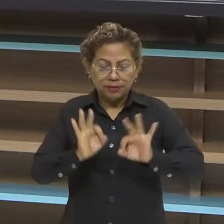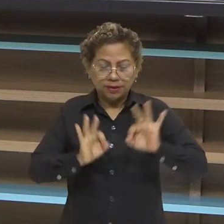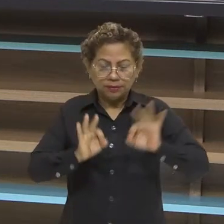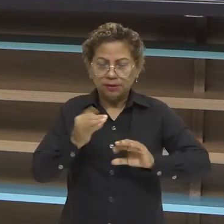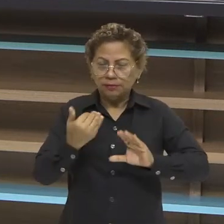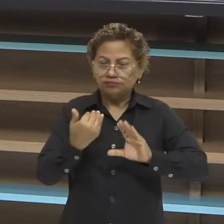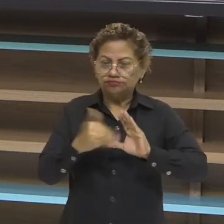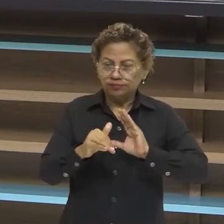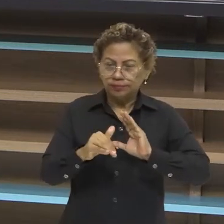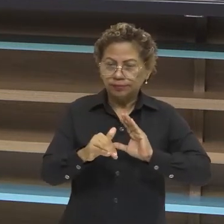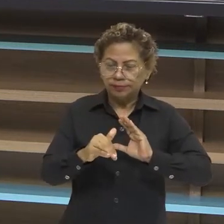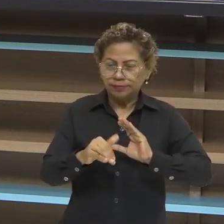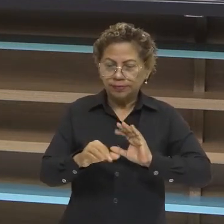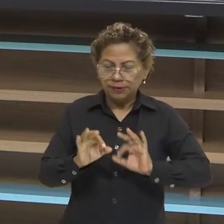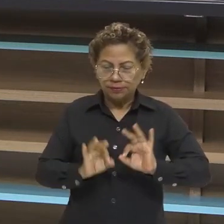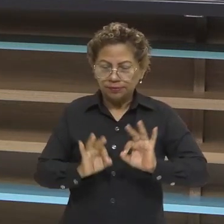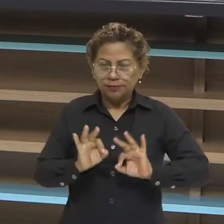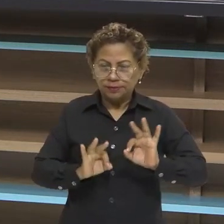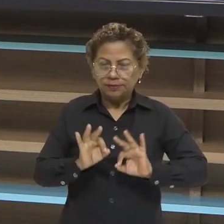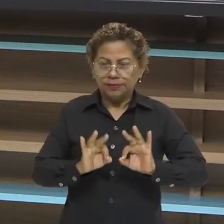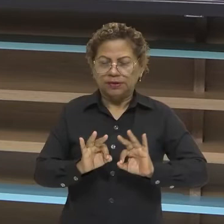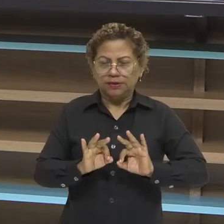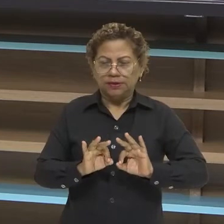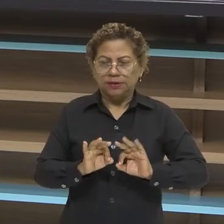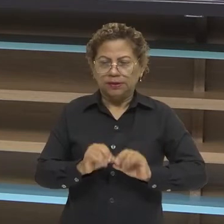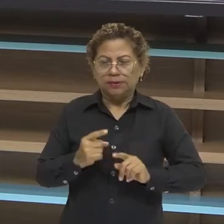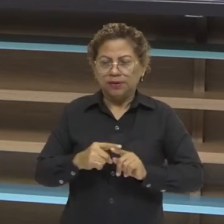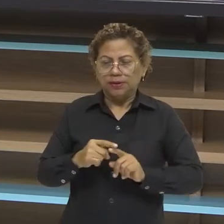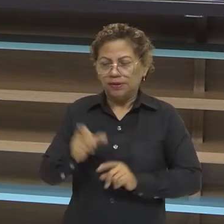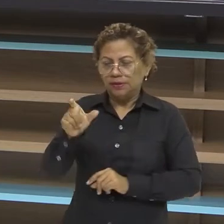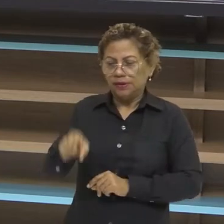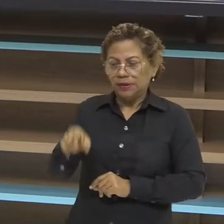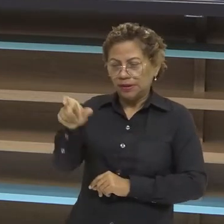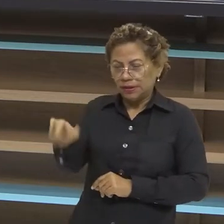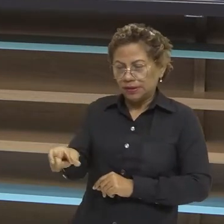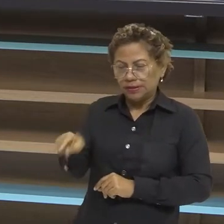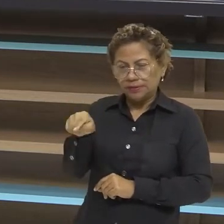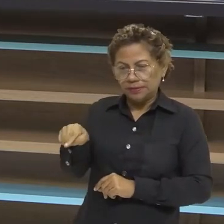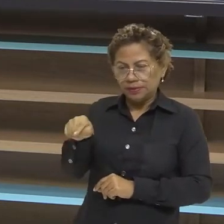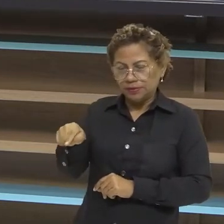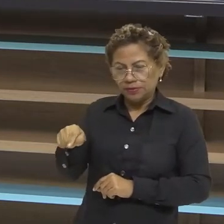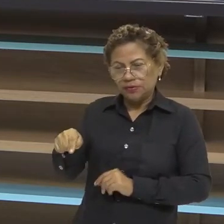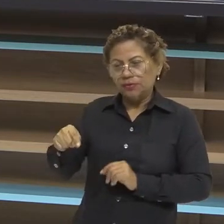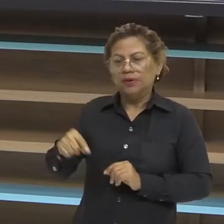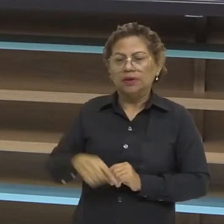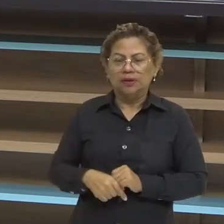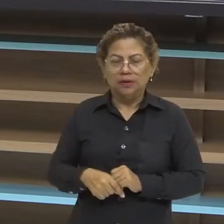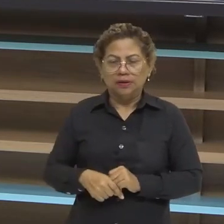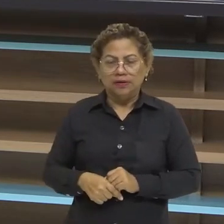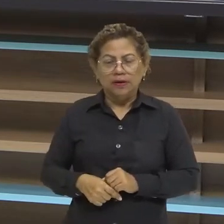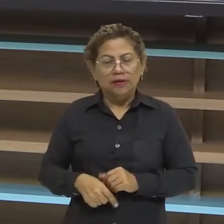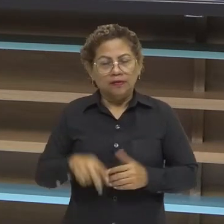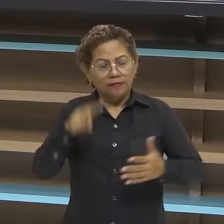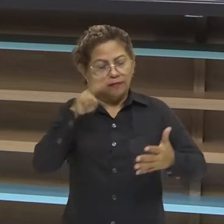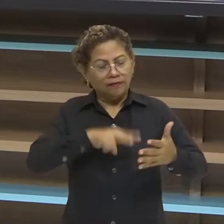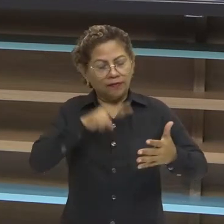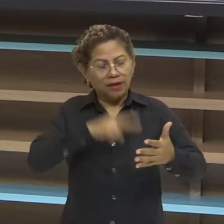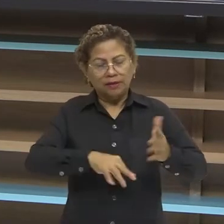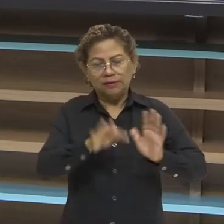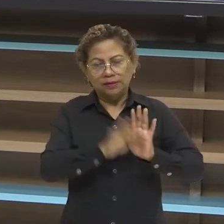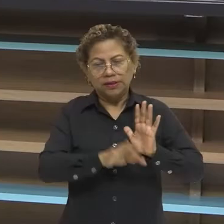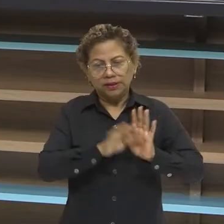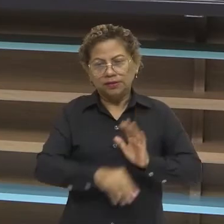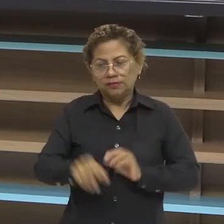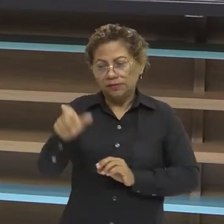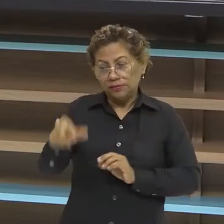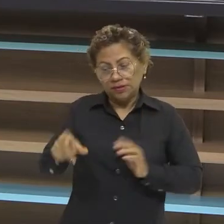né, para tocar a pessoa que vai ler esse texto ou essa música, né? Então nós temos um